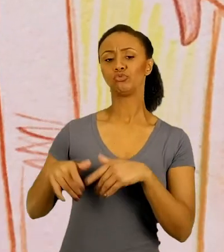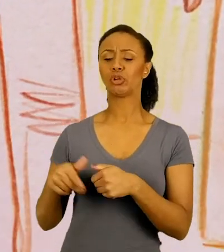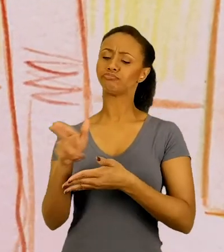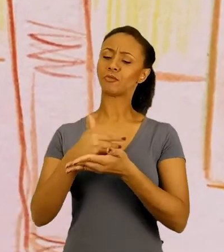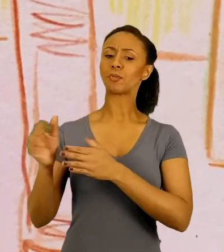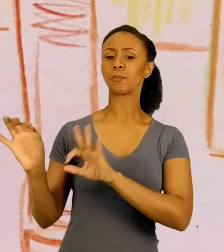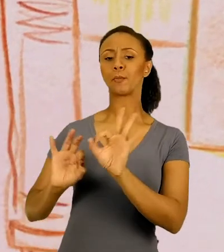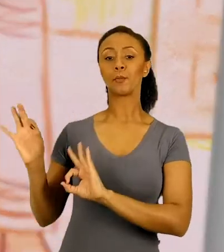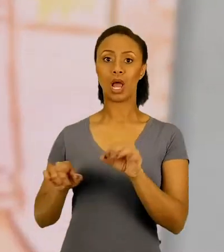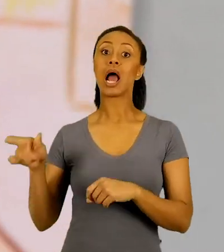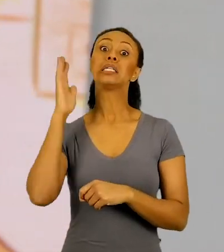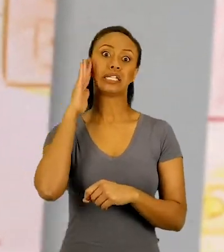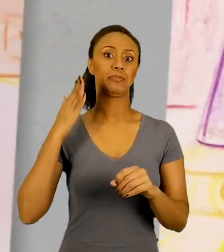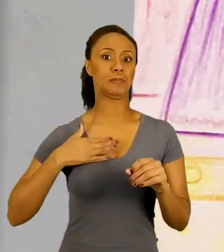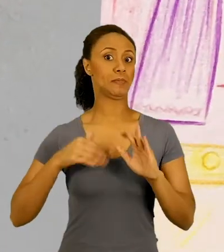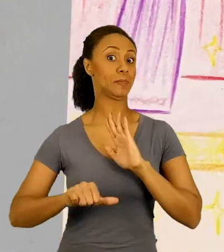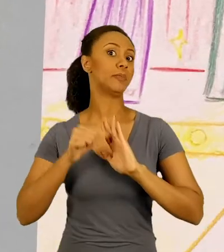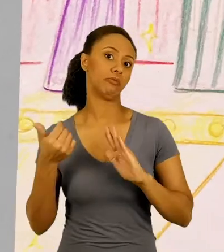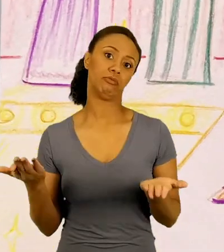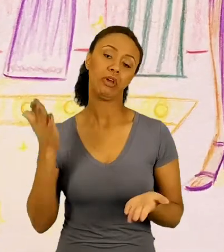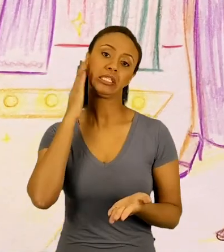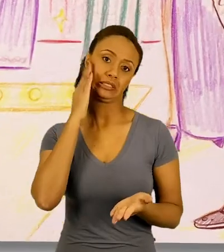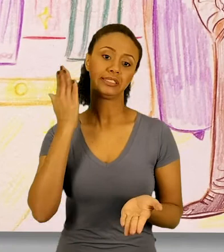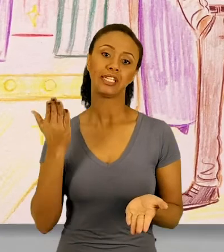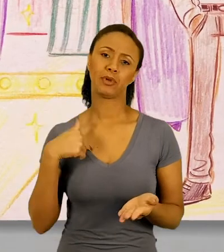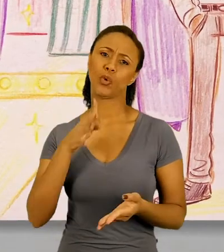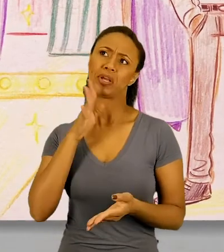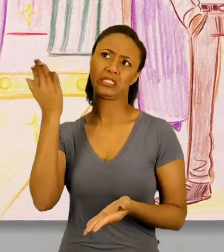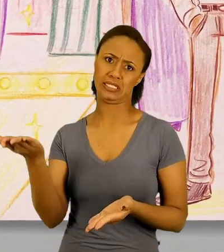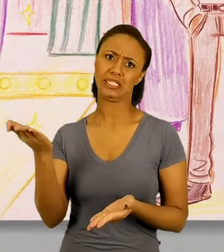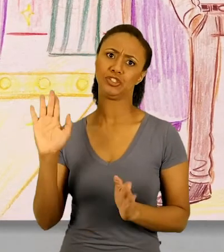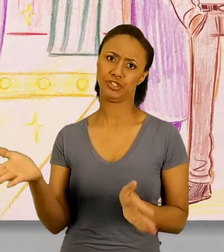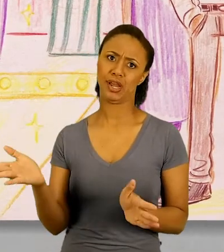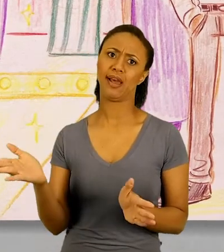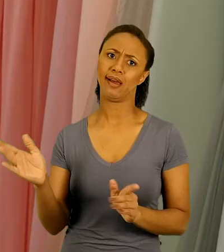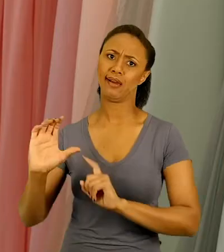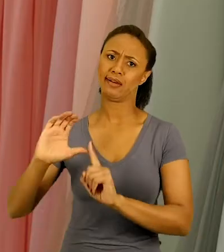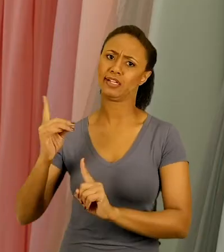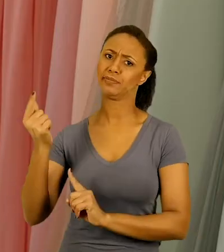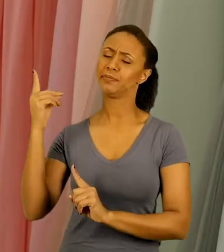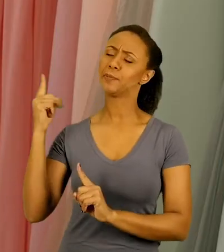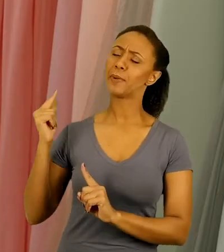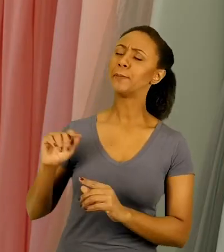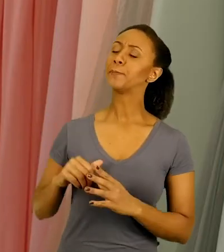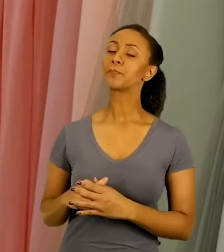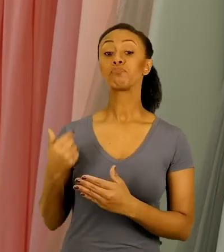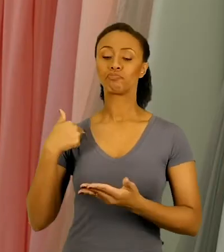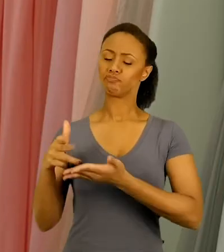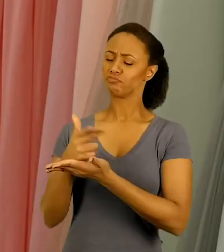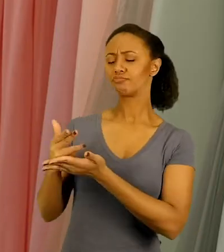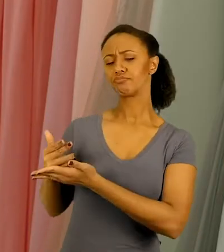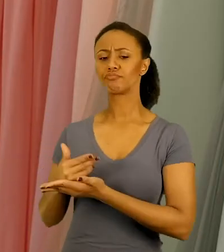tal. Ela sabia que era meu primeiro dia lá, né? Que ela era conhecida da loja, era cliente já, tudo e tal. Aí desenhei